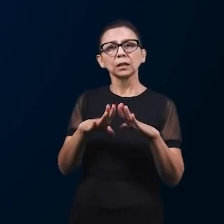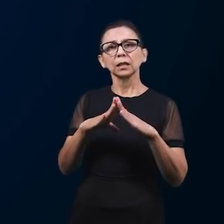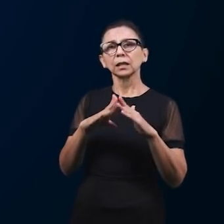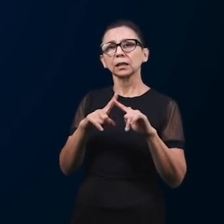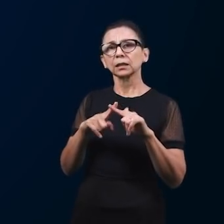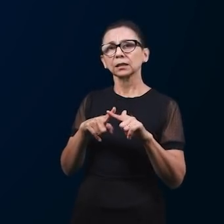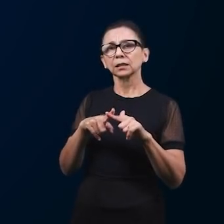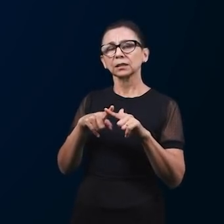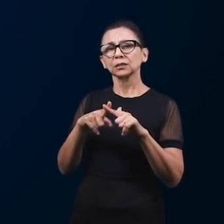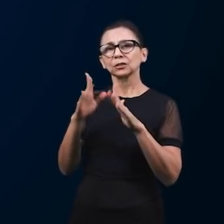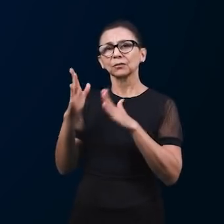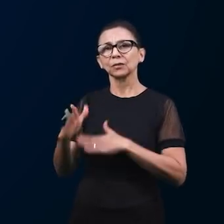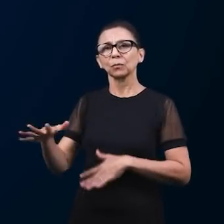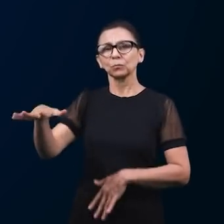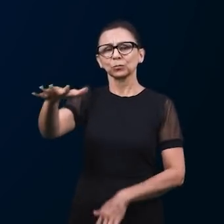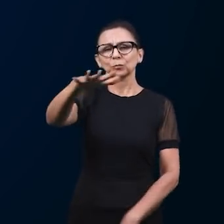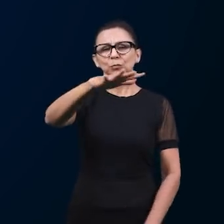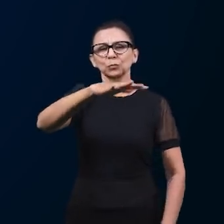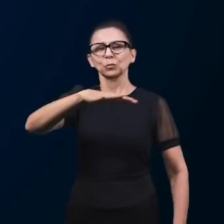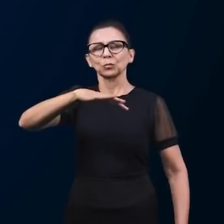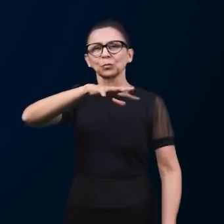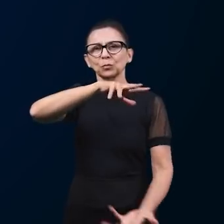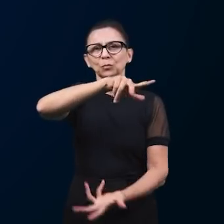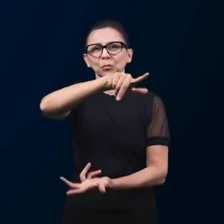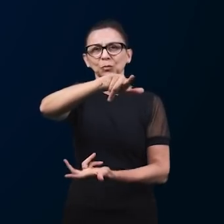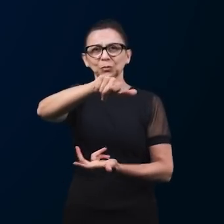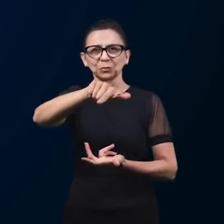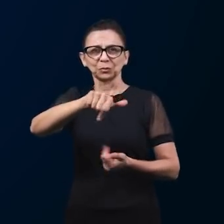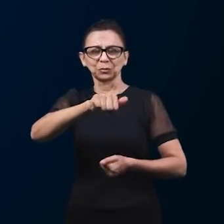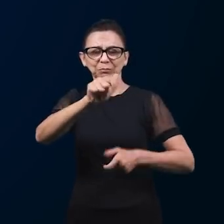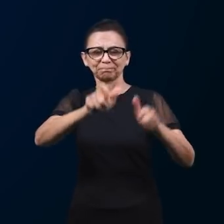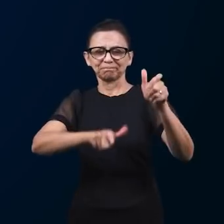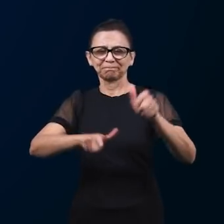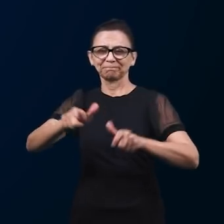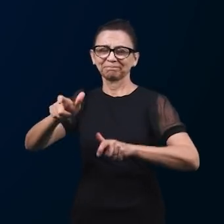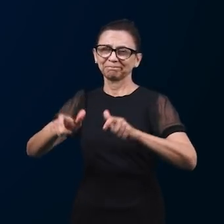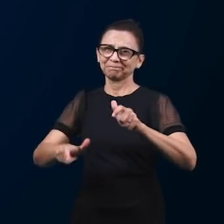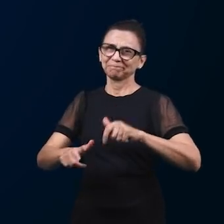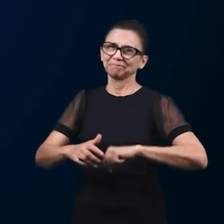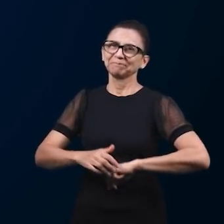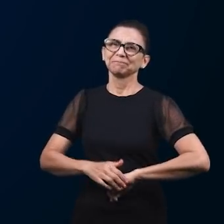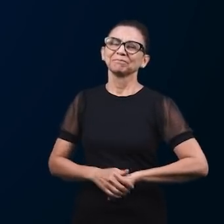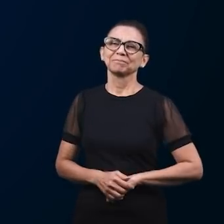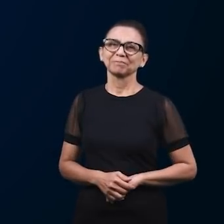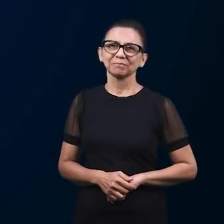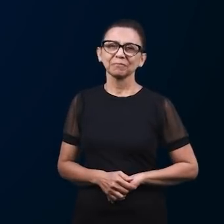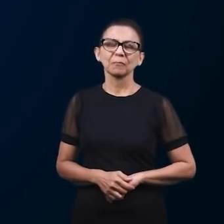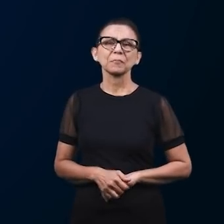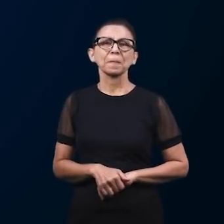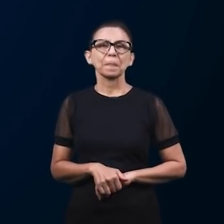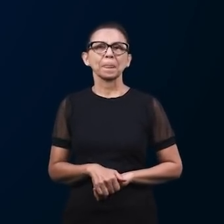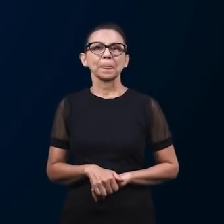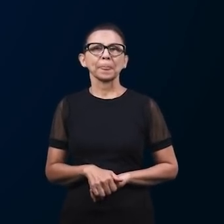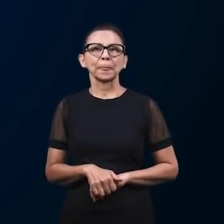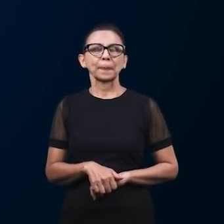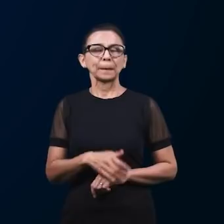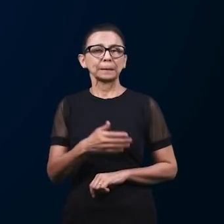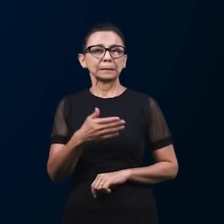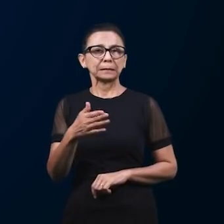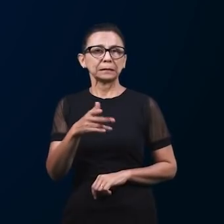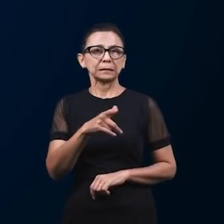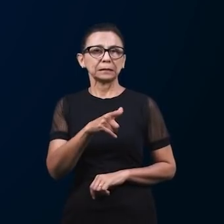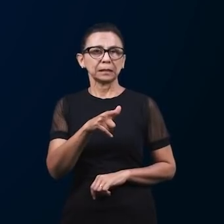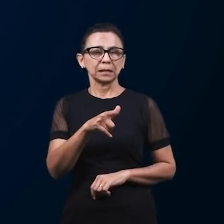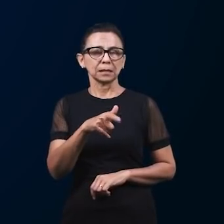Igreja Fiel que é espalhada em toda a face da terra. E esses irmãos